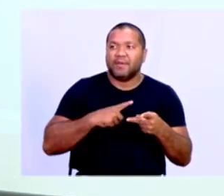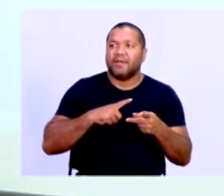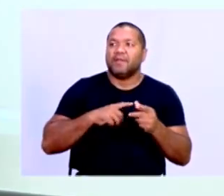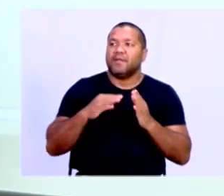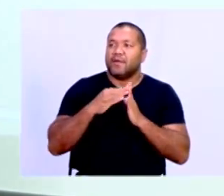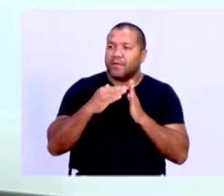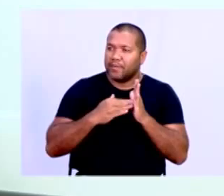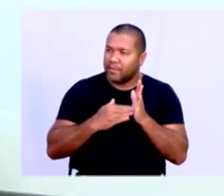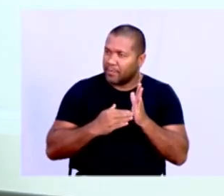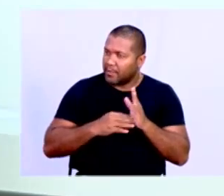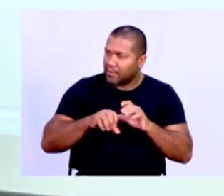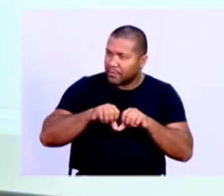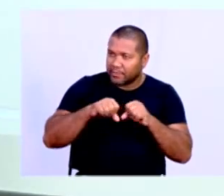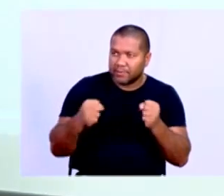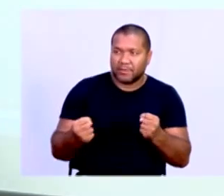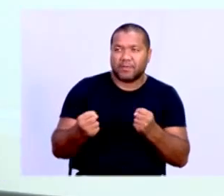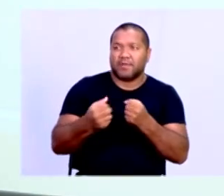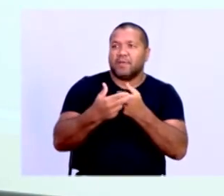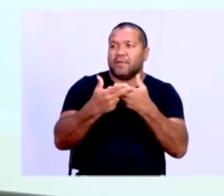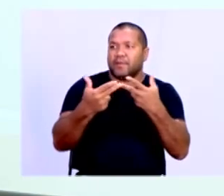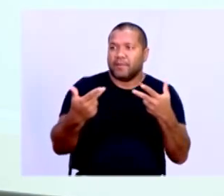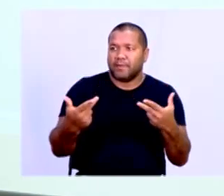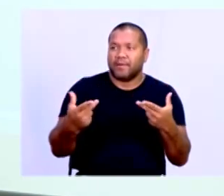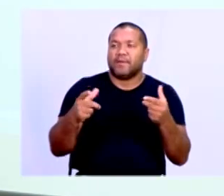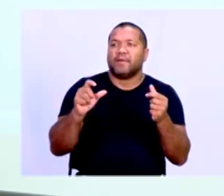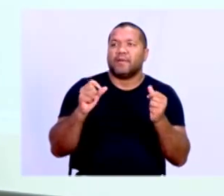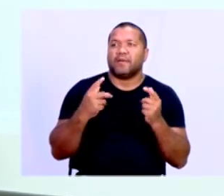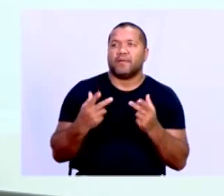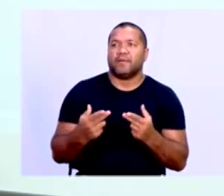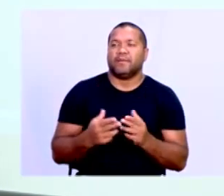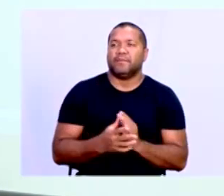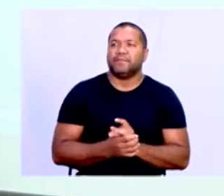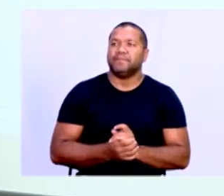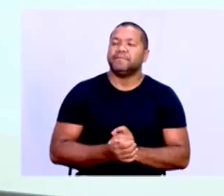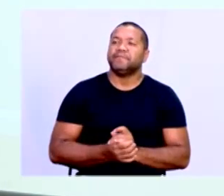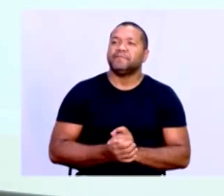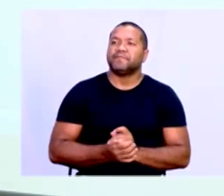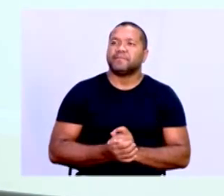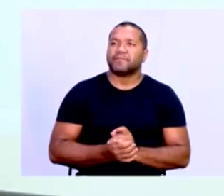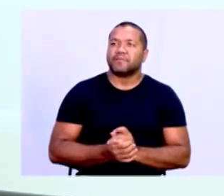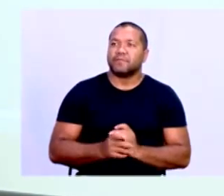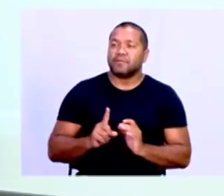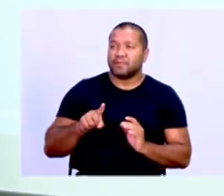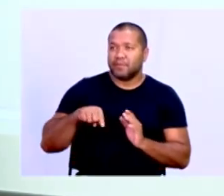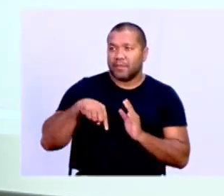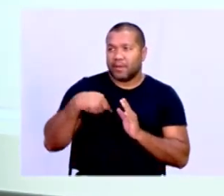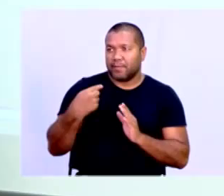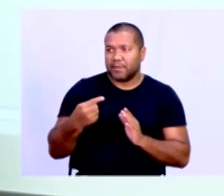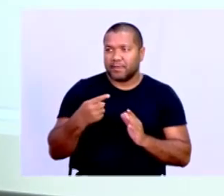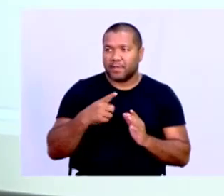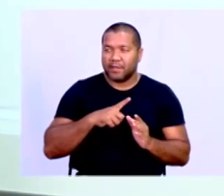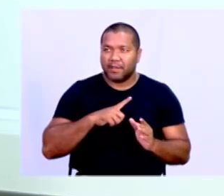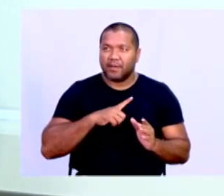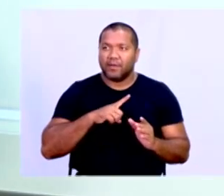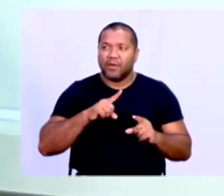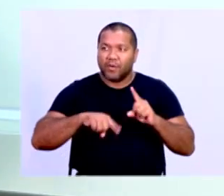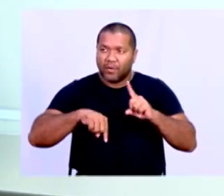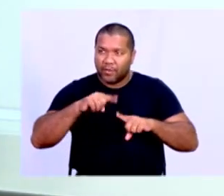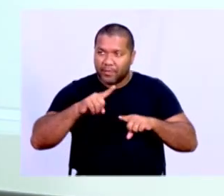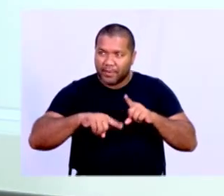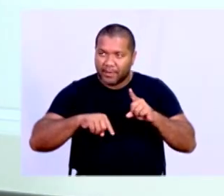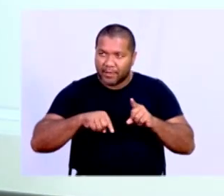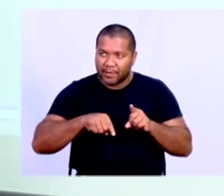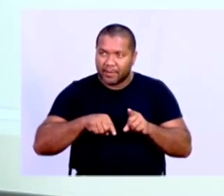o software, o sistema, que abrange aí a mesma coisa, né? Depois nós temos a orientada a objetos, que ela